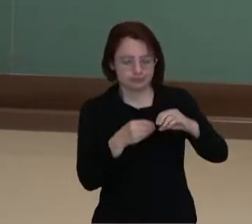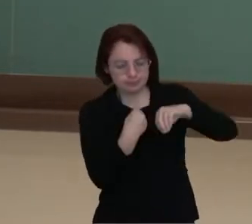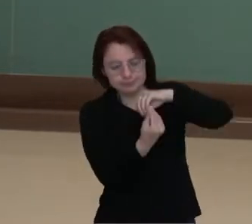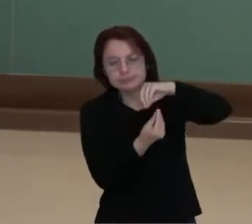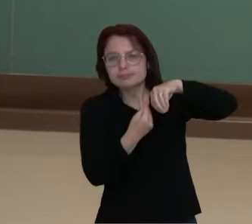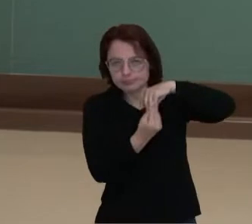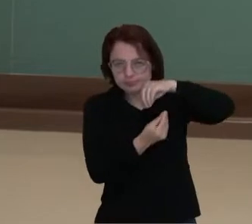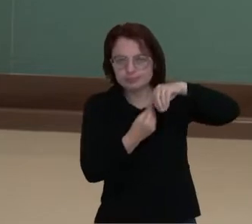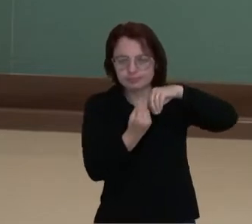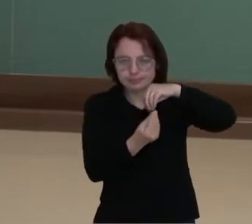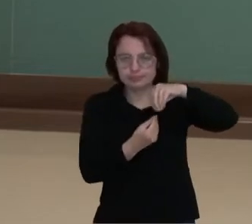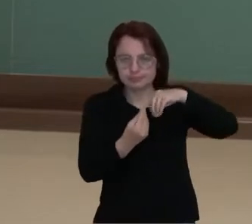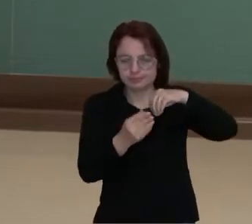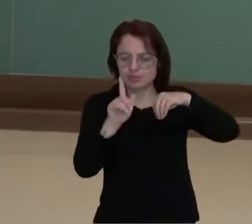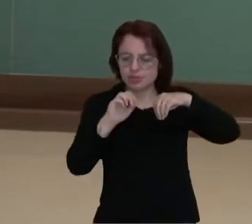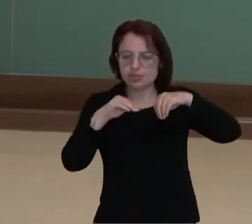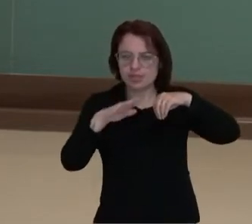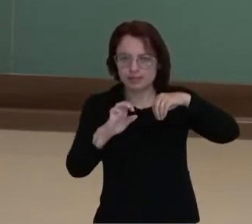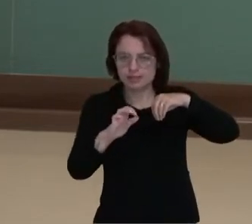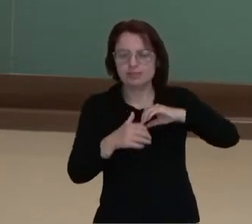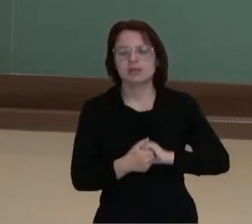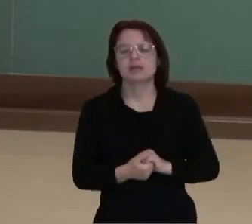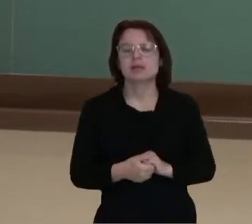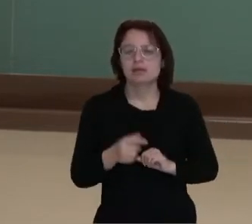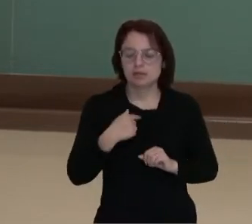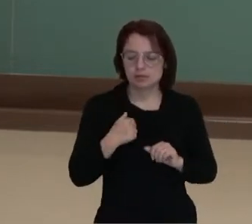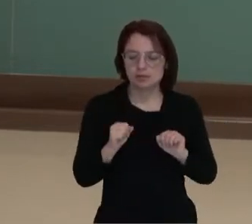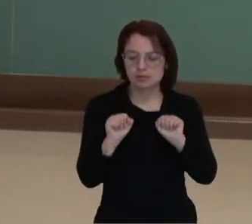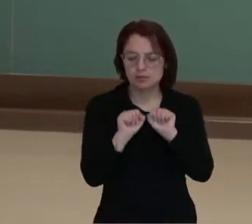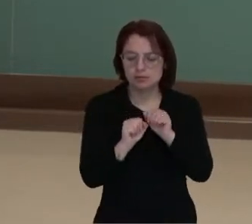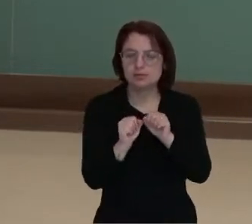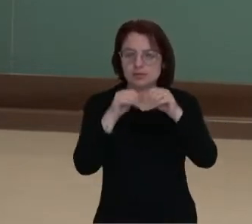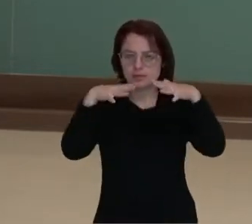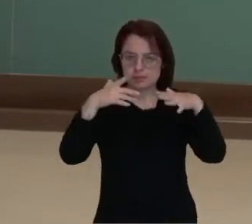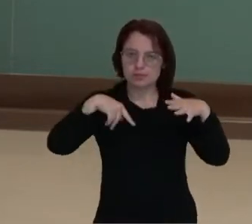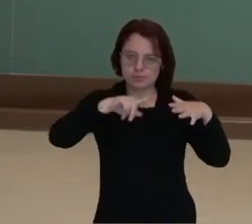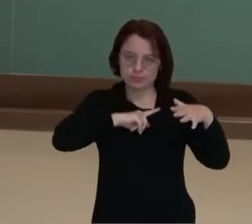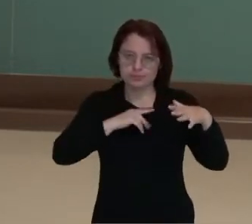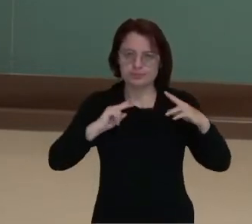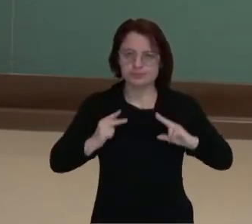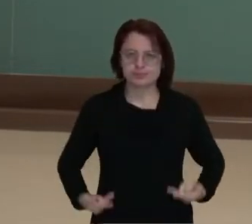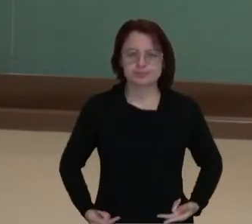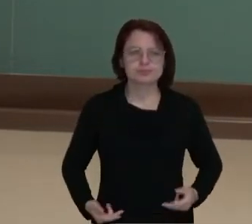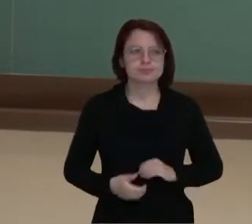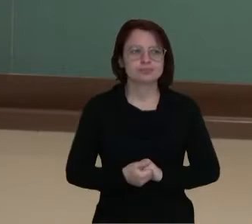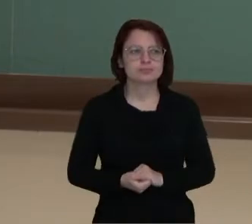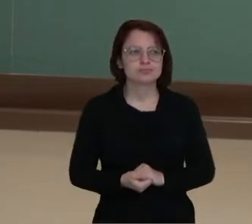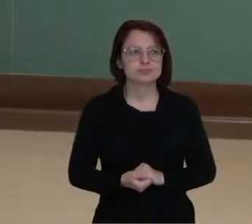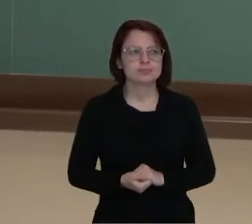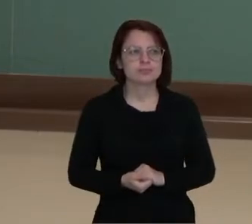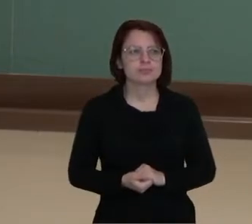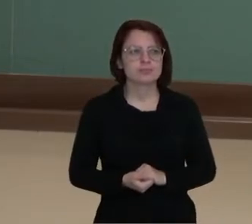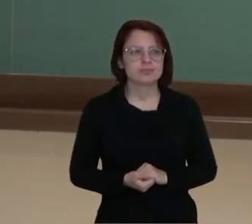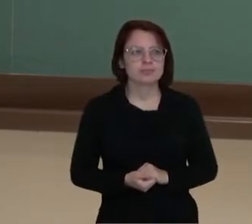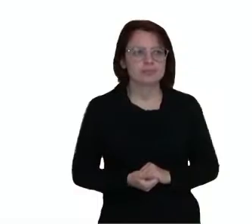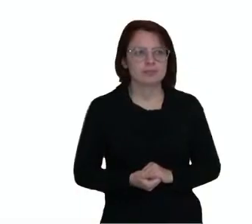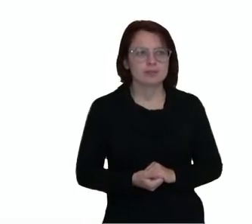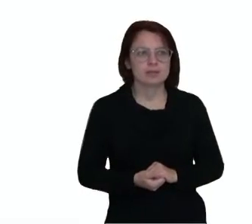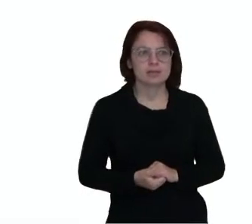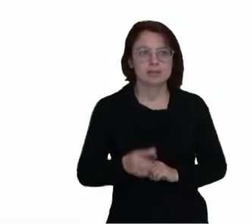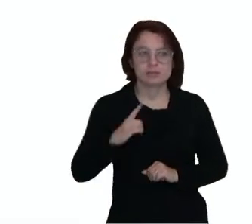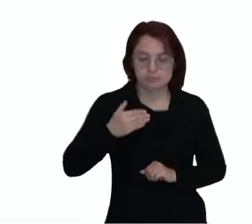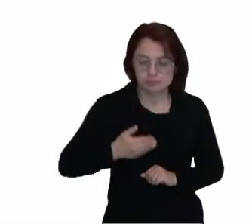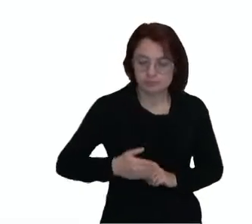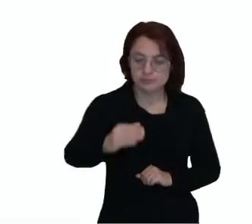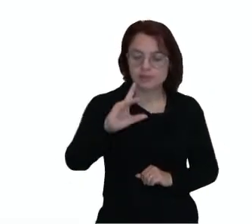dão os genes dele para formar a gente, para formar os indivíduos. Então, é a partir